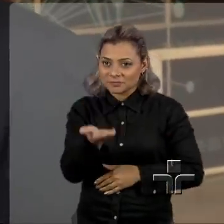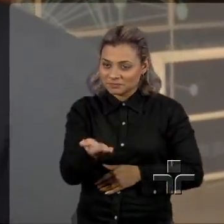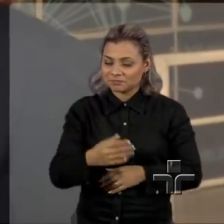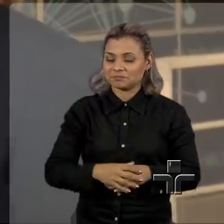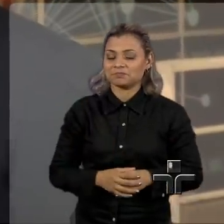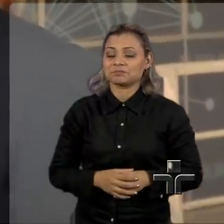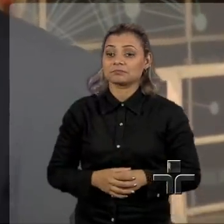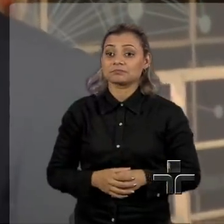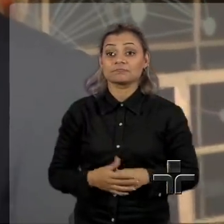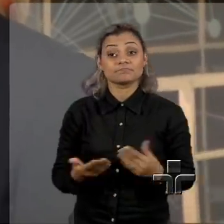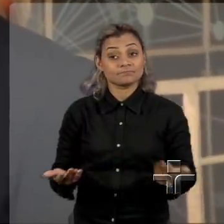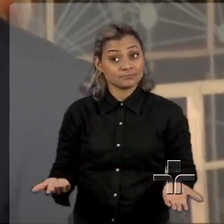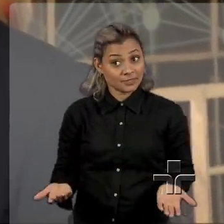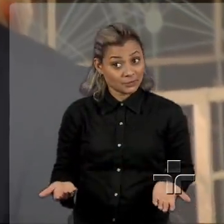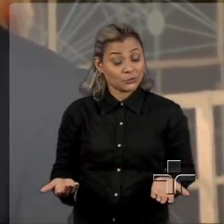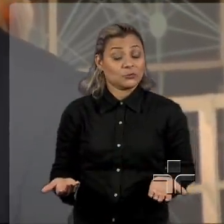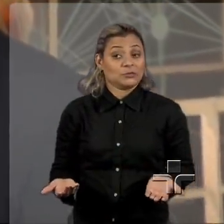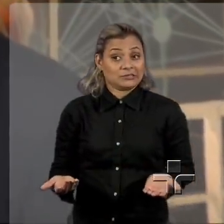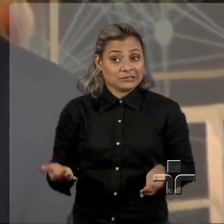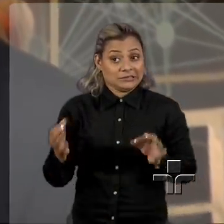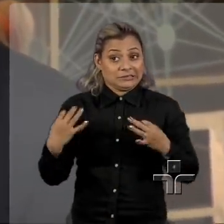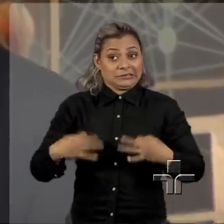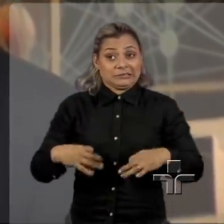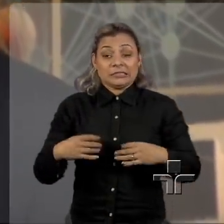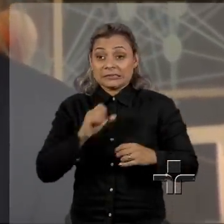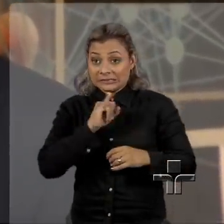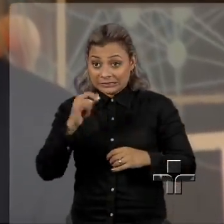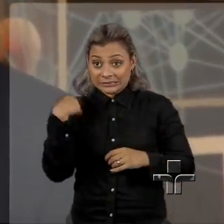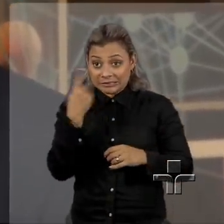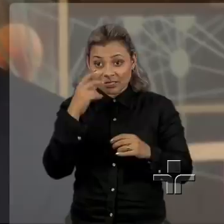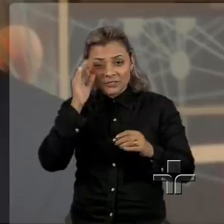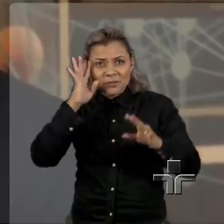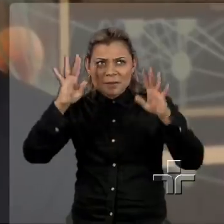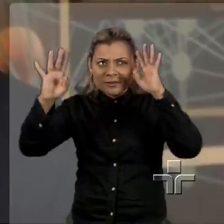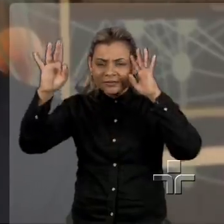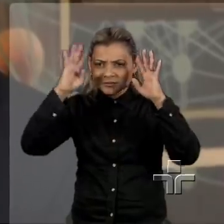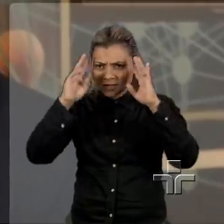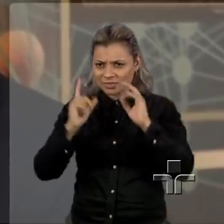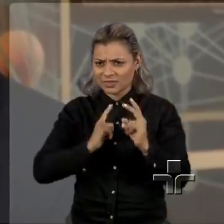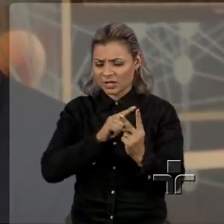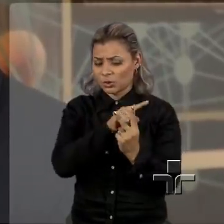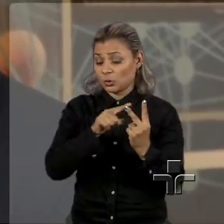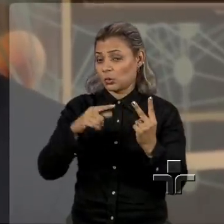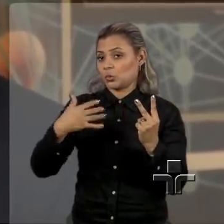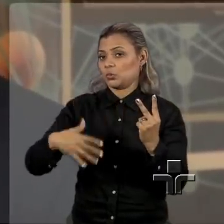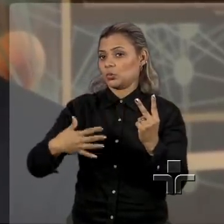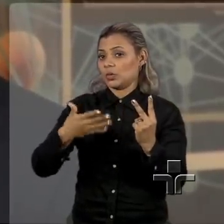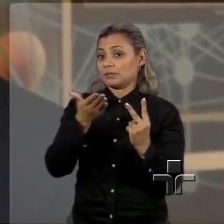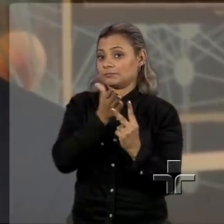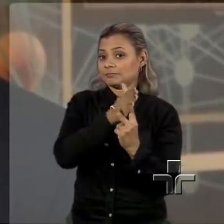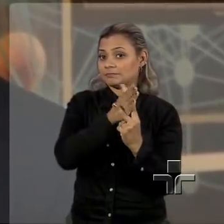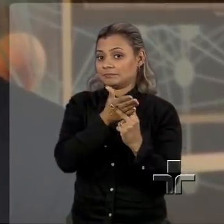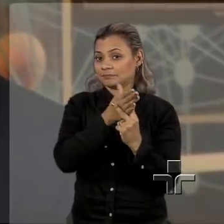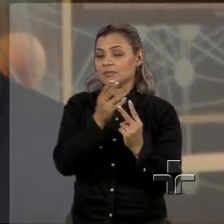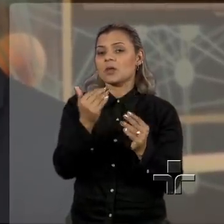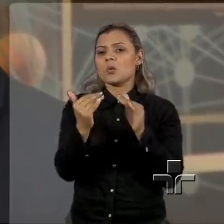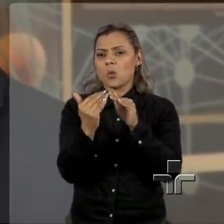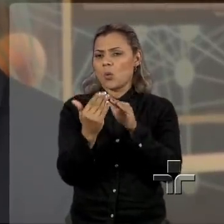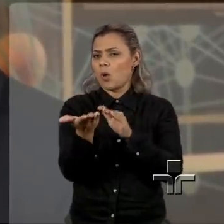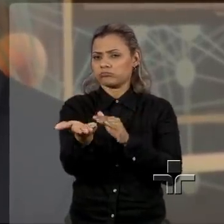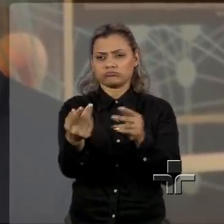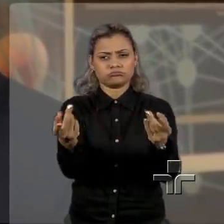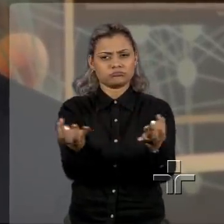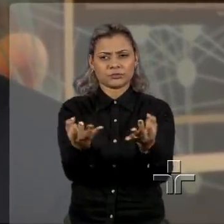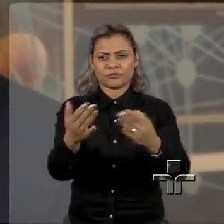Bom, a questão é que, se a gente for pensar, tem 2 dimensões e aí eu concordaria com ambos que estão na bancada, né? Quer dizer,